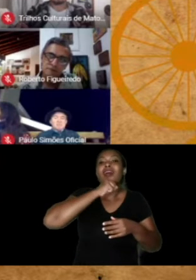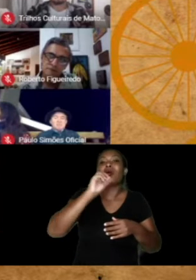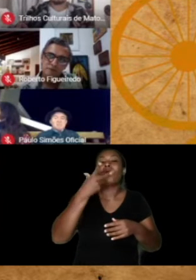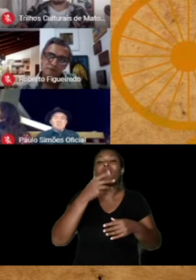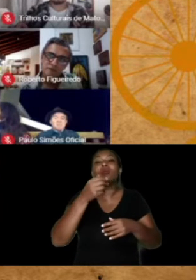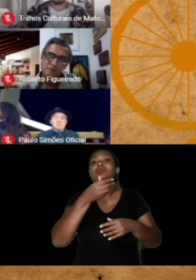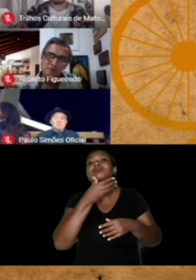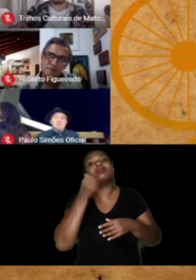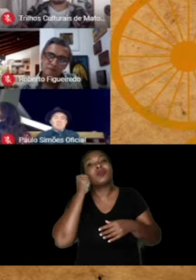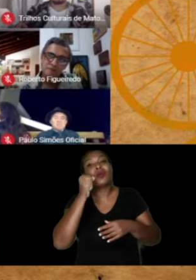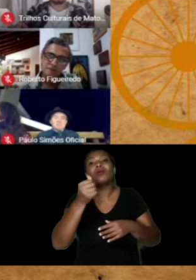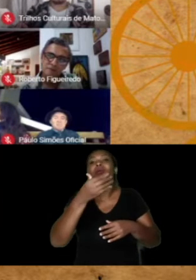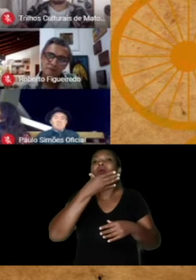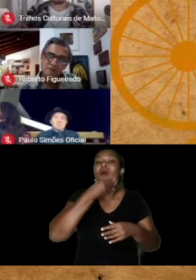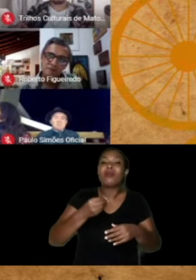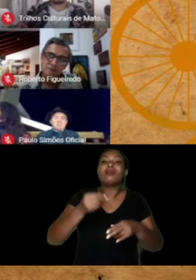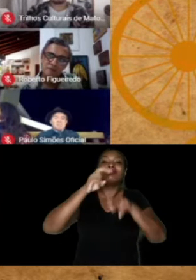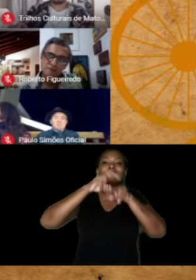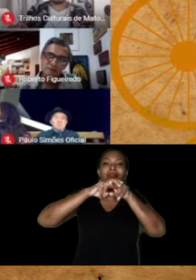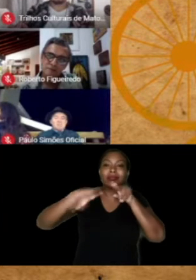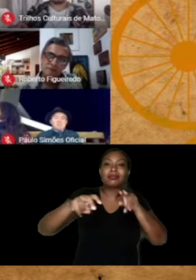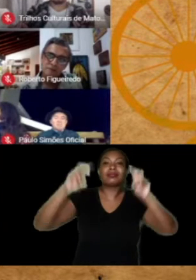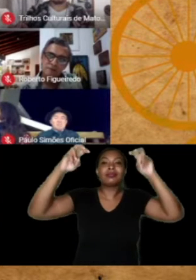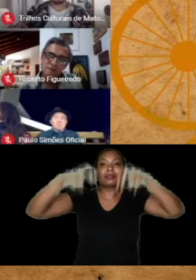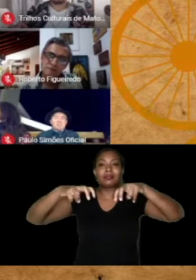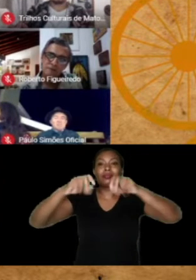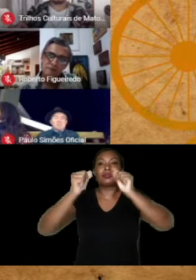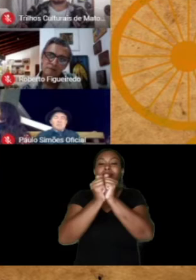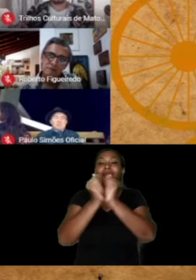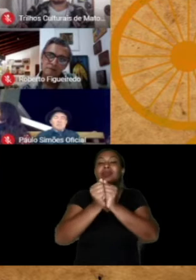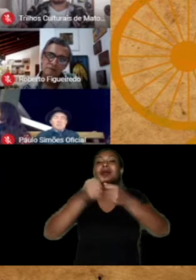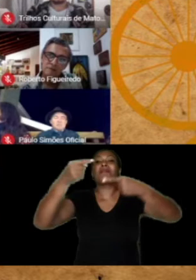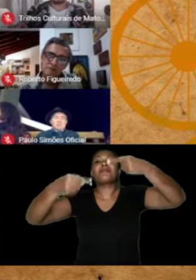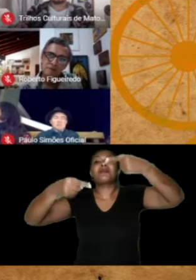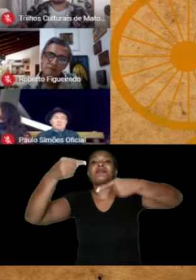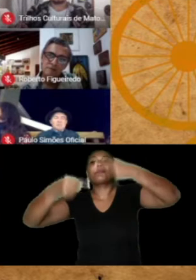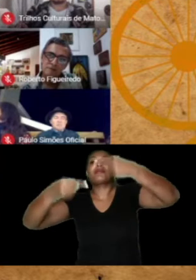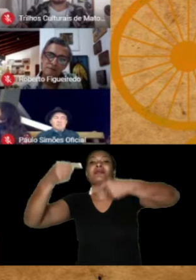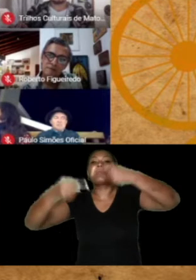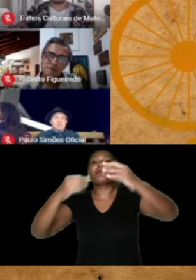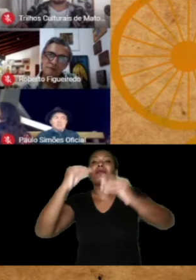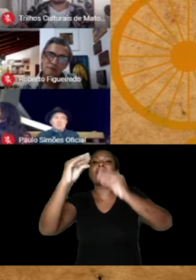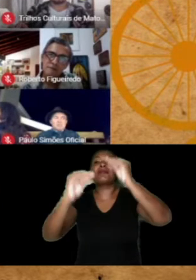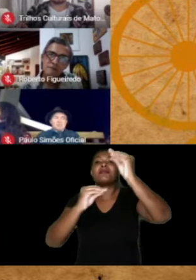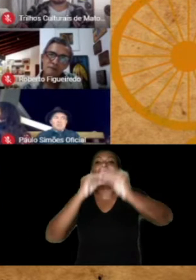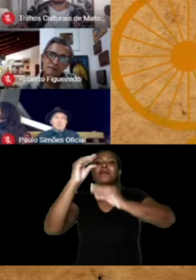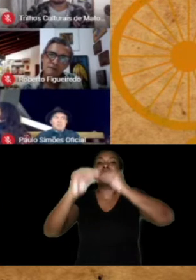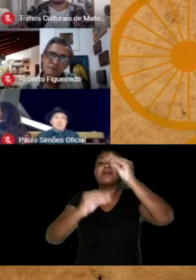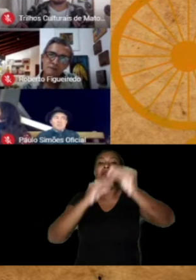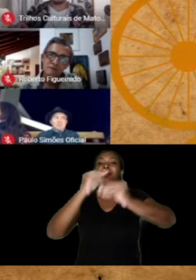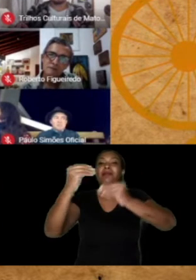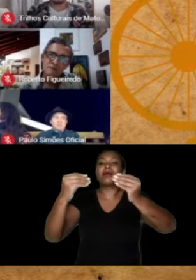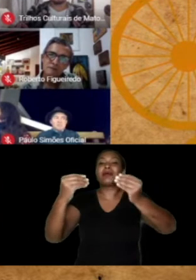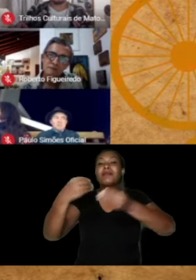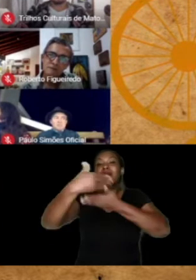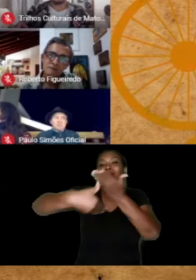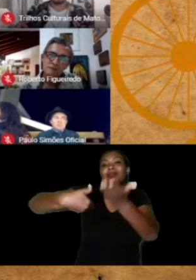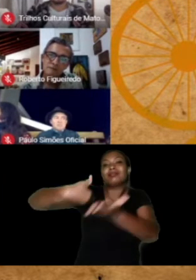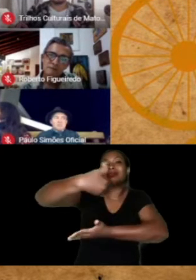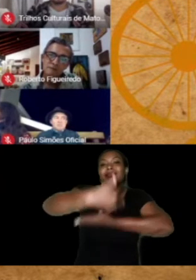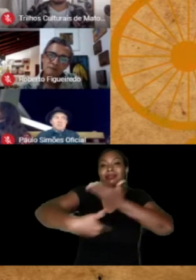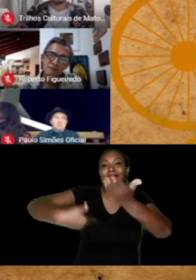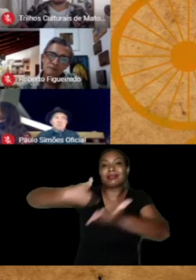velhas ferroviárias do lado dele que estariam complementando as informações, porque essa é